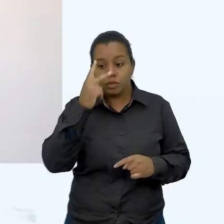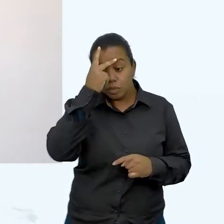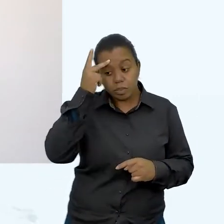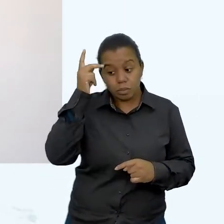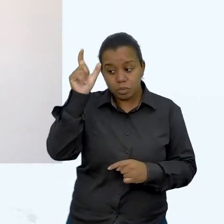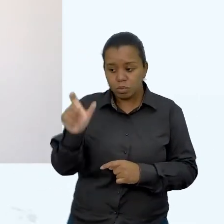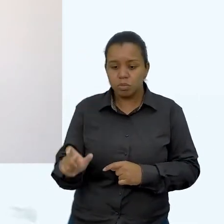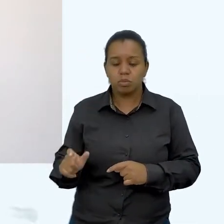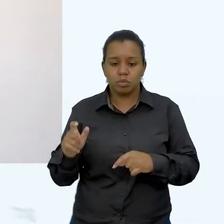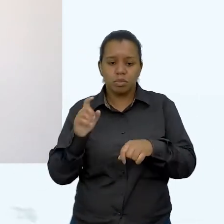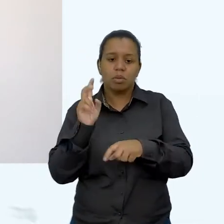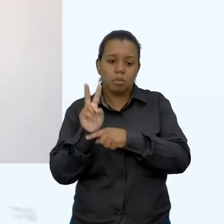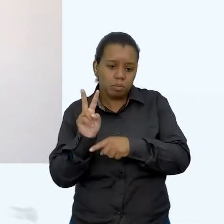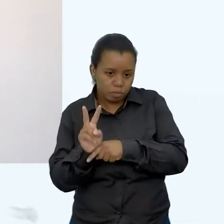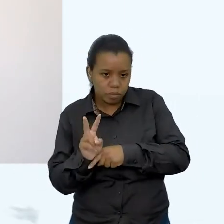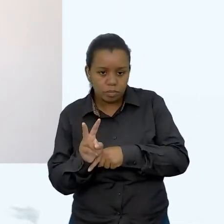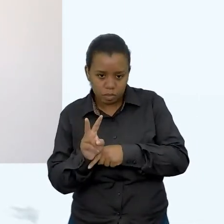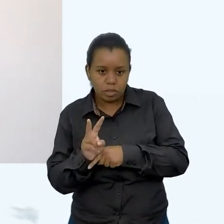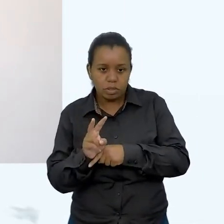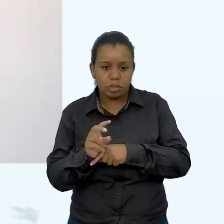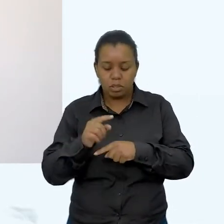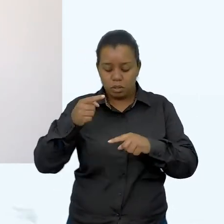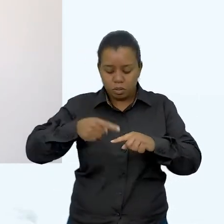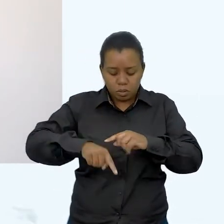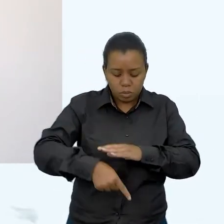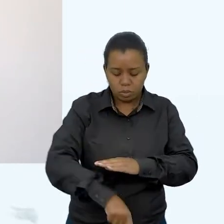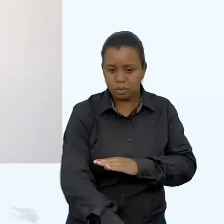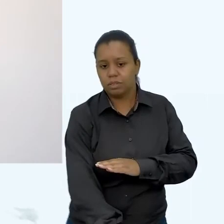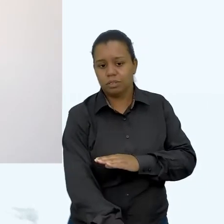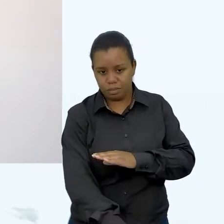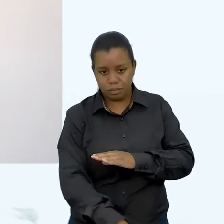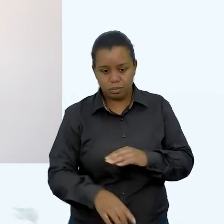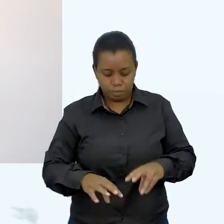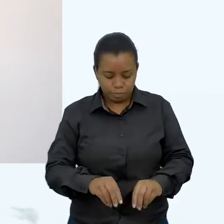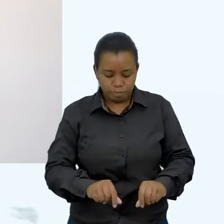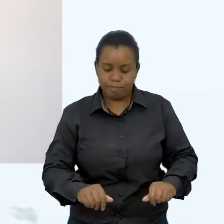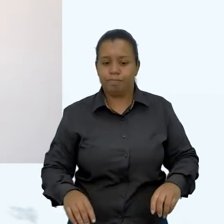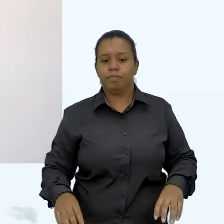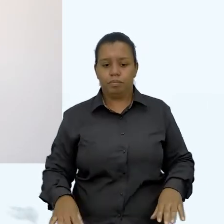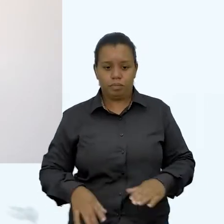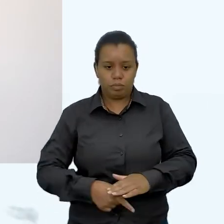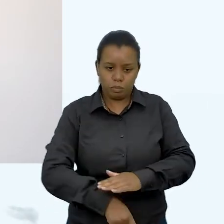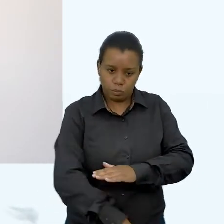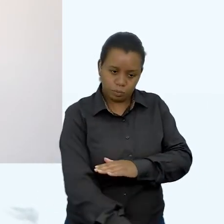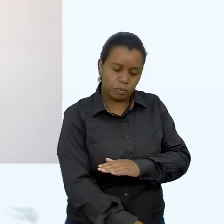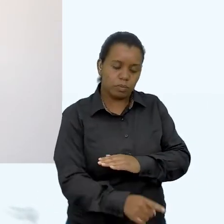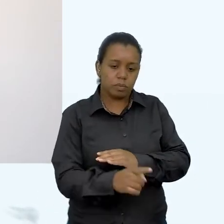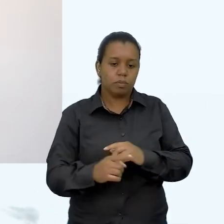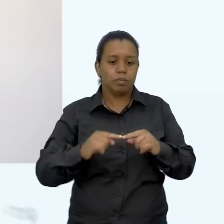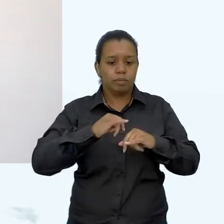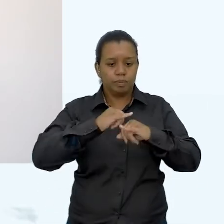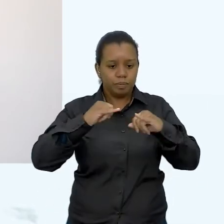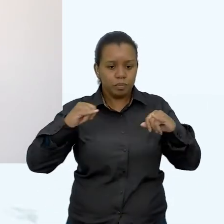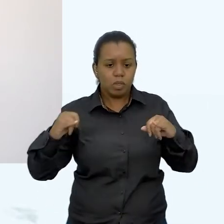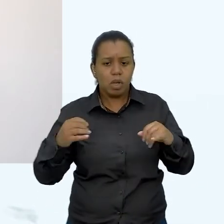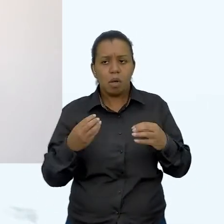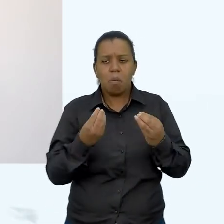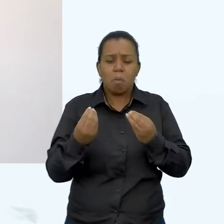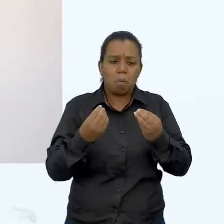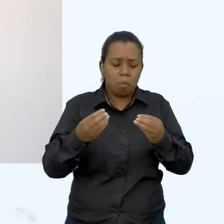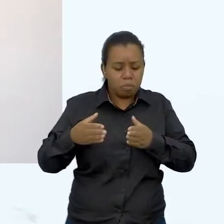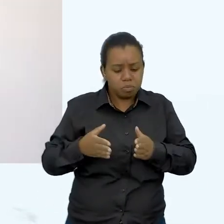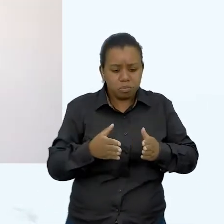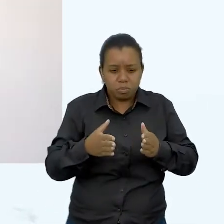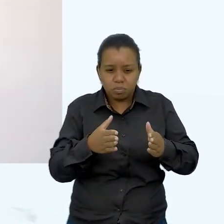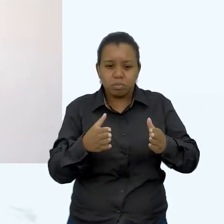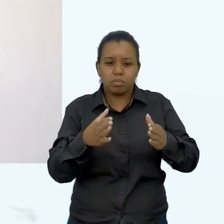cabo de cobre confiável ligado numa haste de aterramento no chão, eu tenho ali um caminho com uma baixa